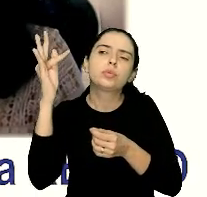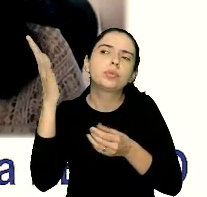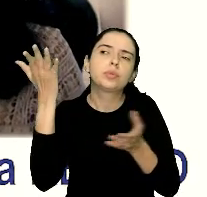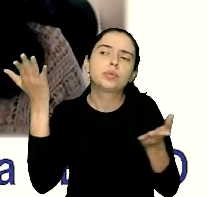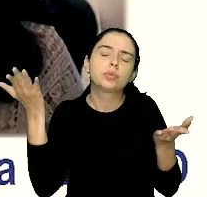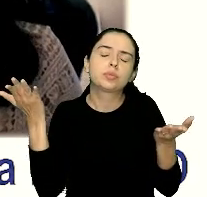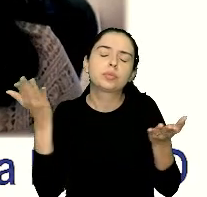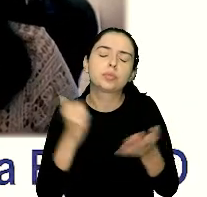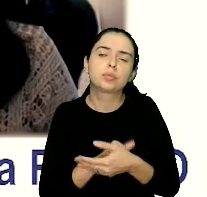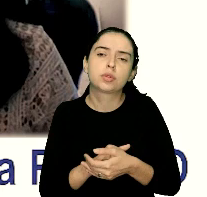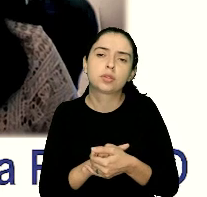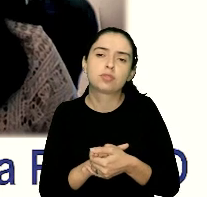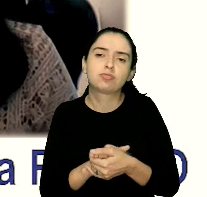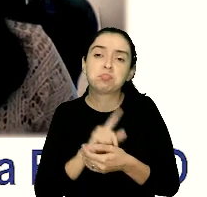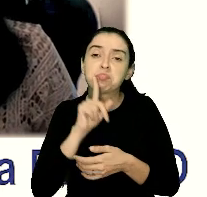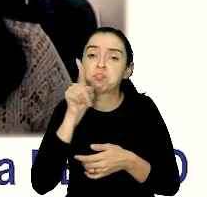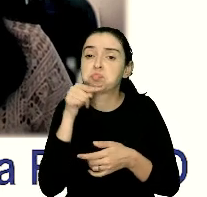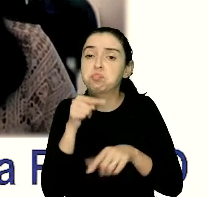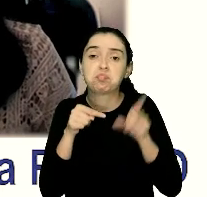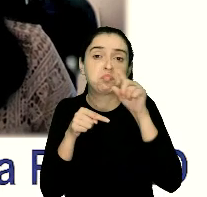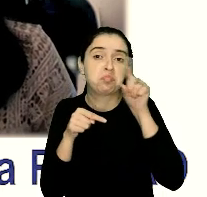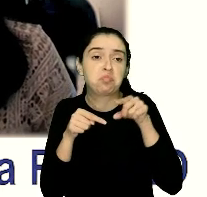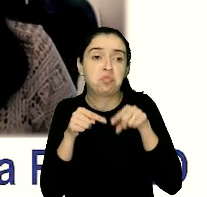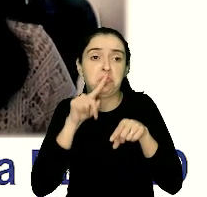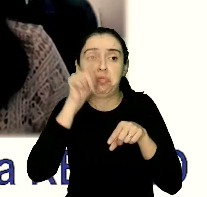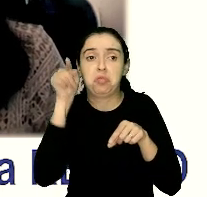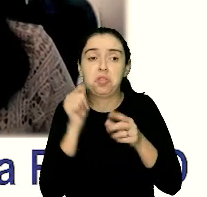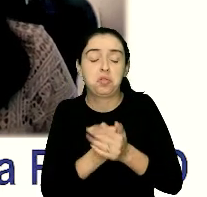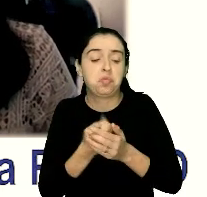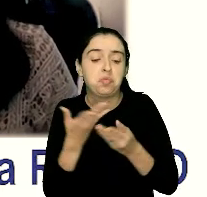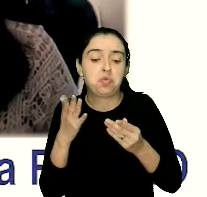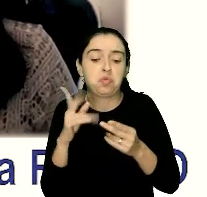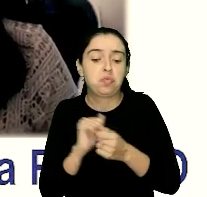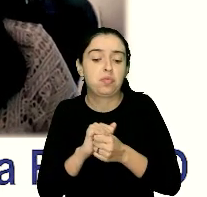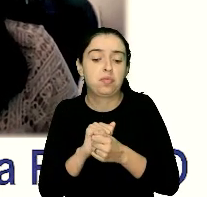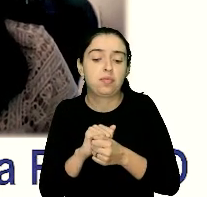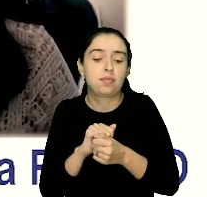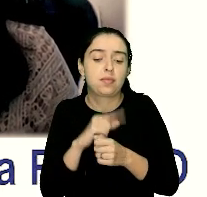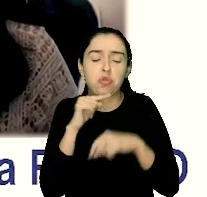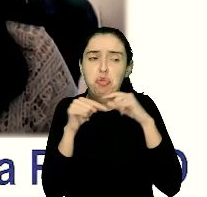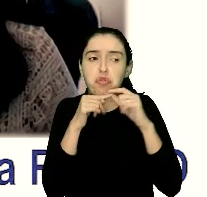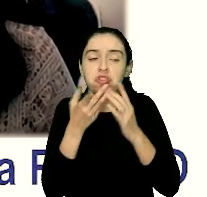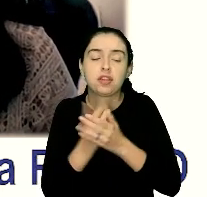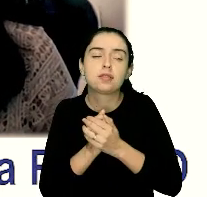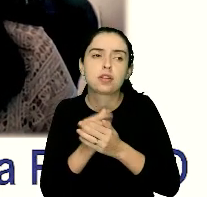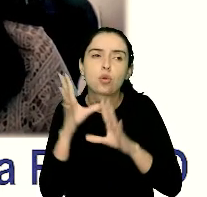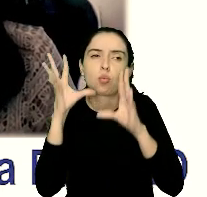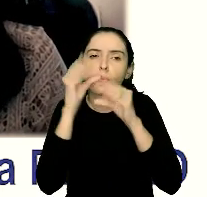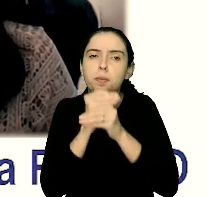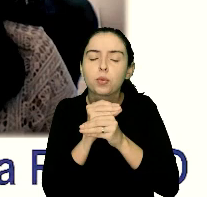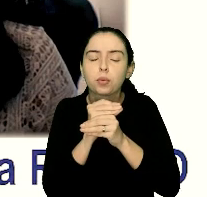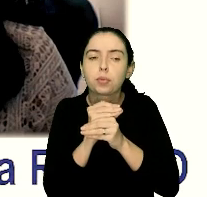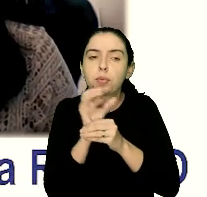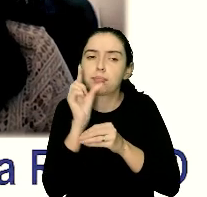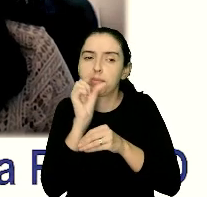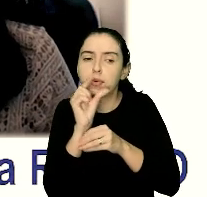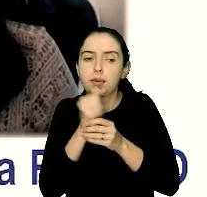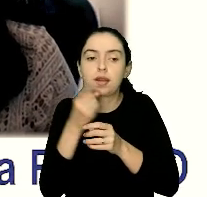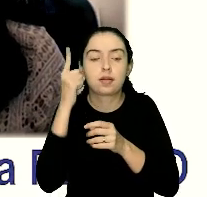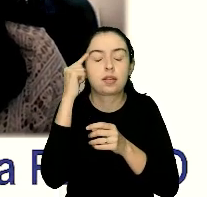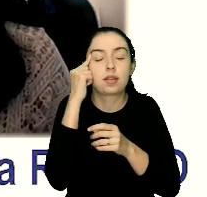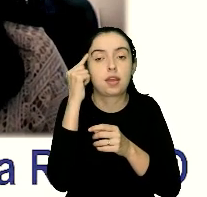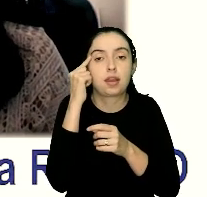interrogações, né? Então, essa foi um pouco a ideia que orientou